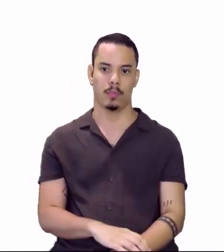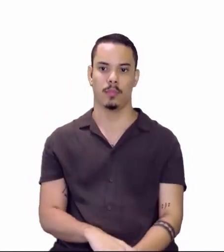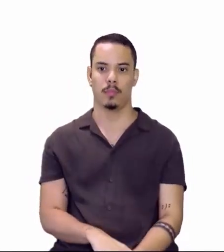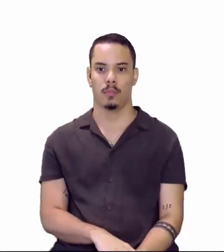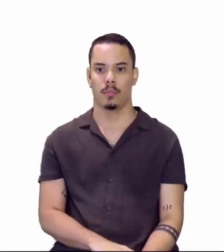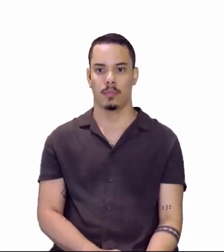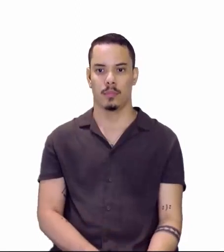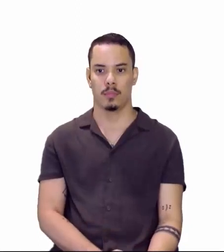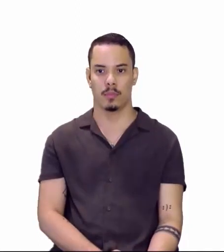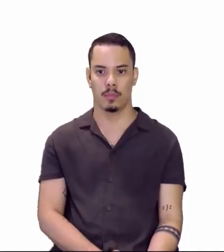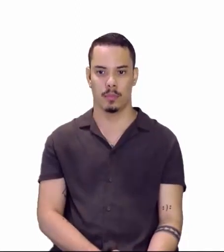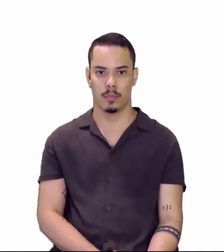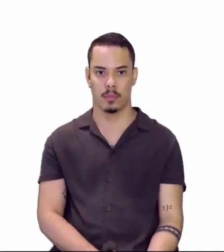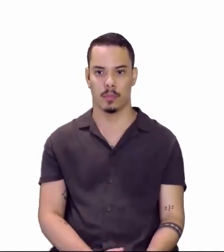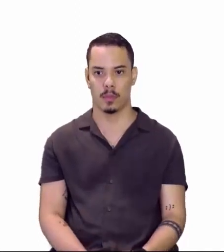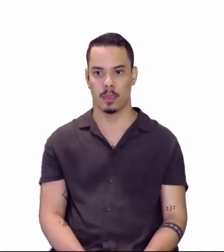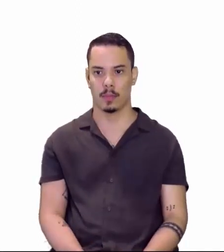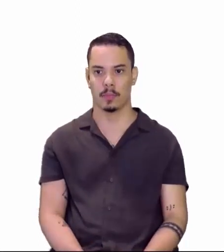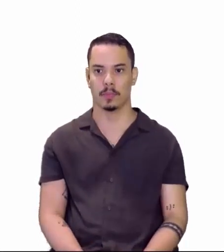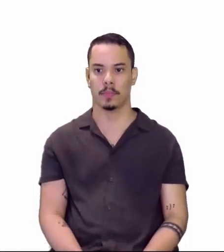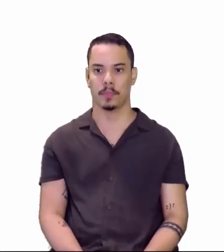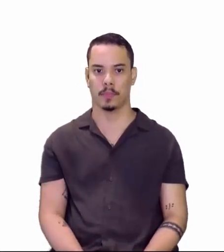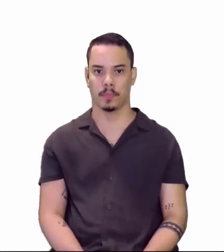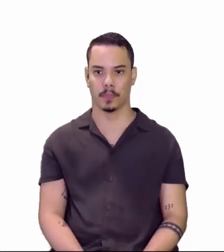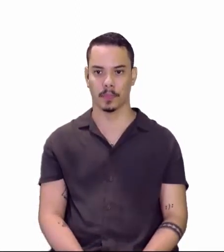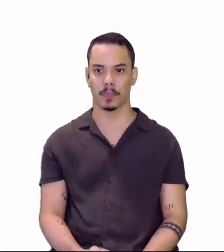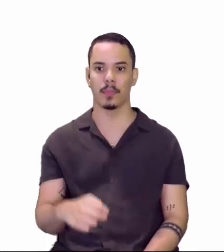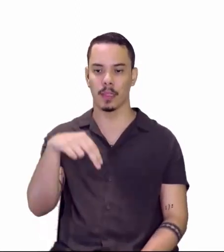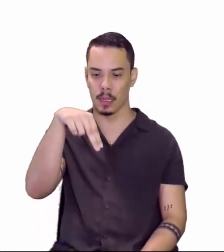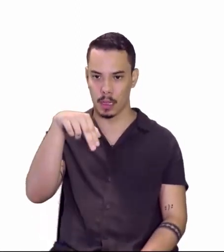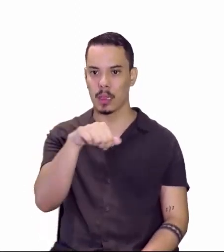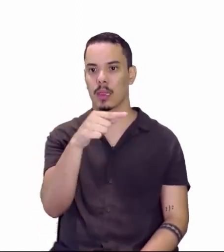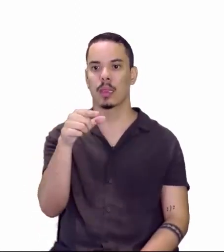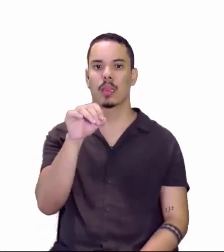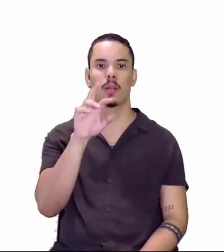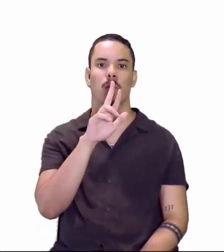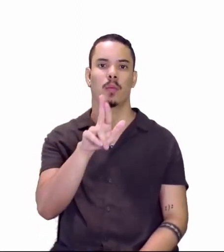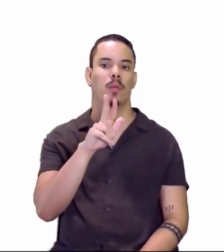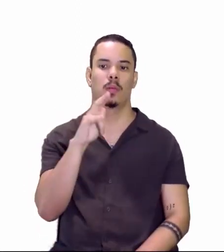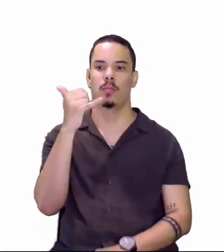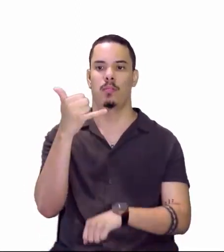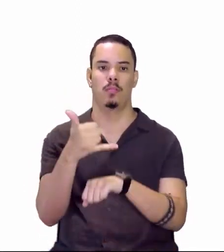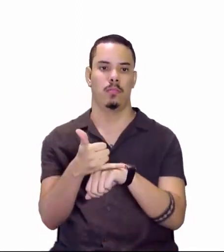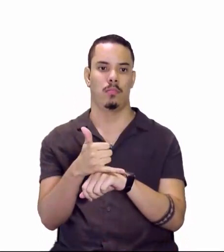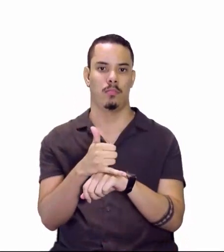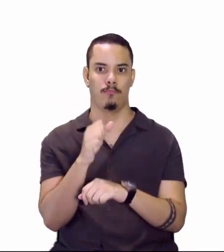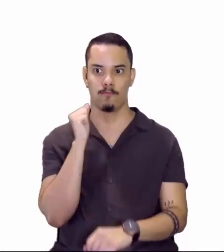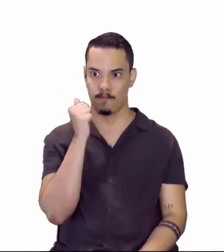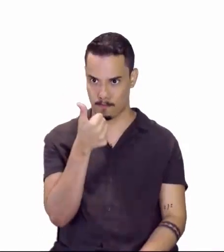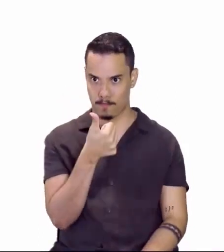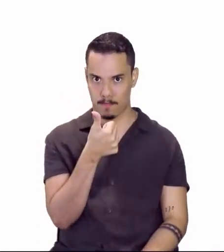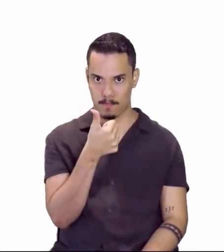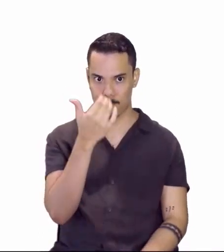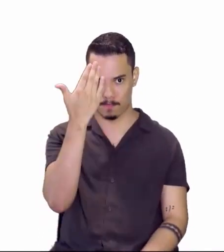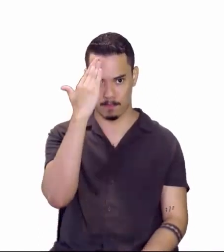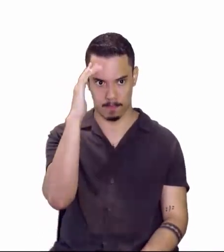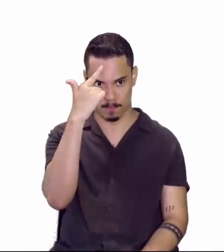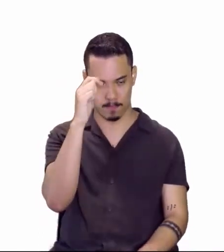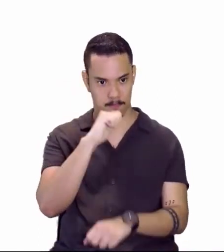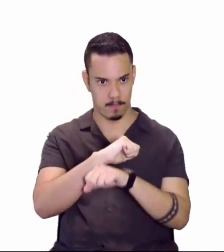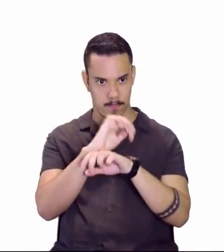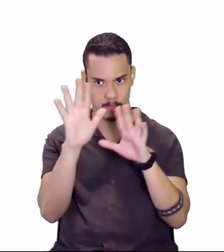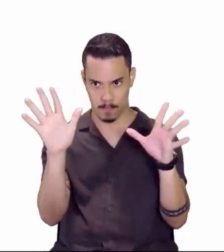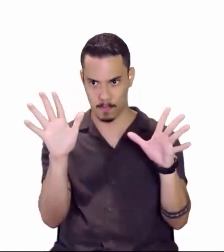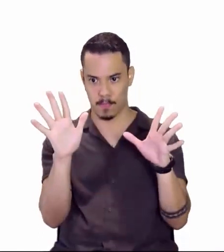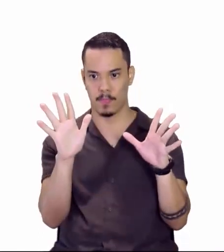são exatamente aqueles conhecidos como não metais. Valeu aí, meu caro aluno? Então, diante